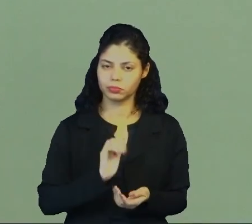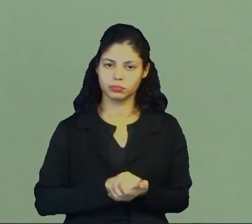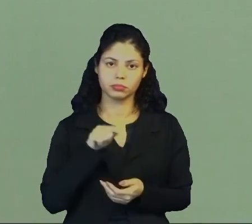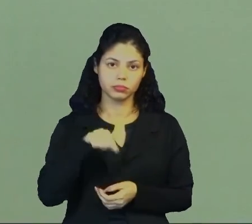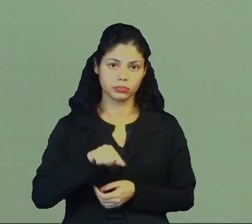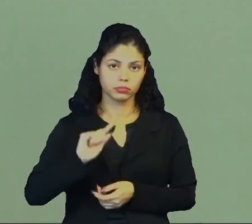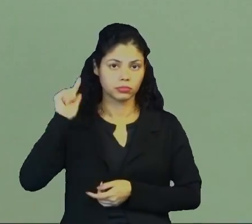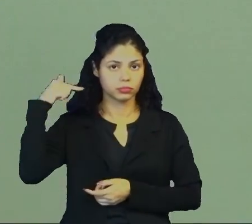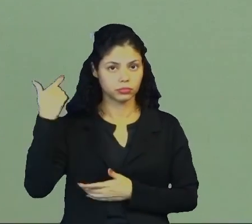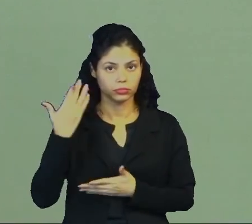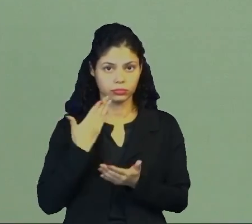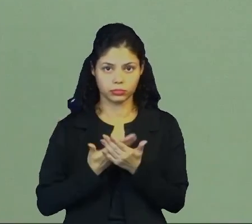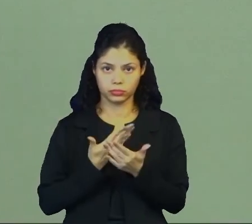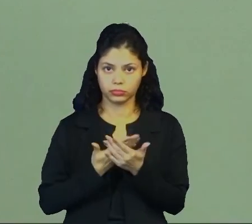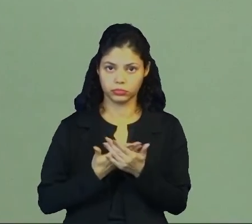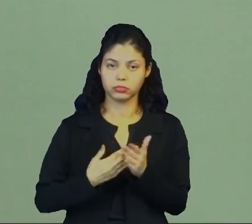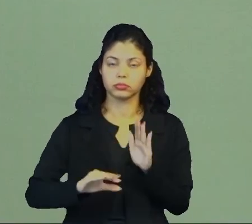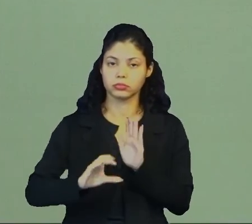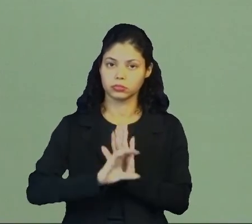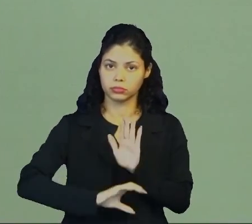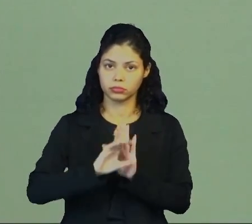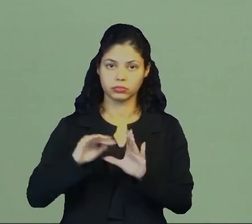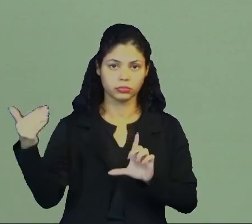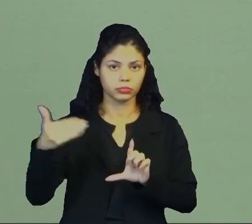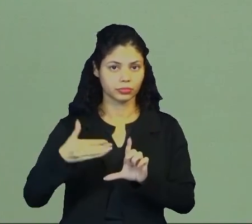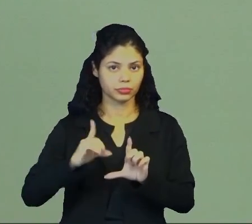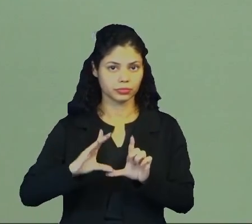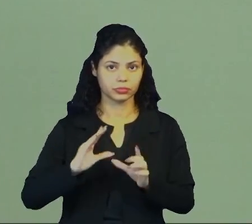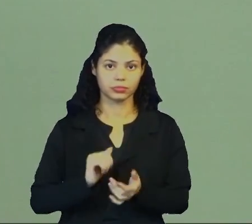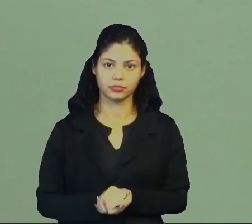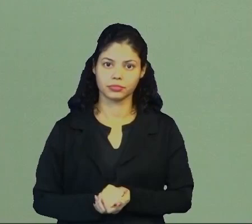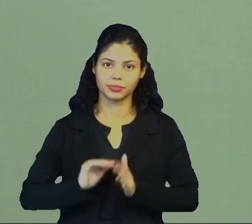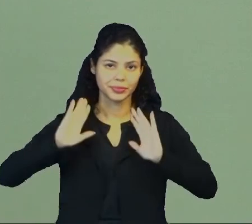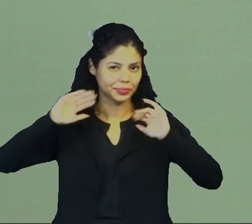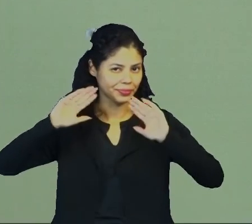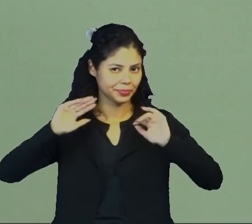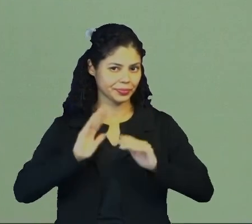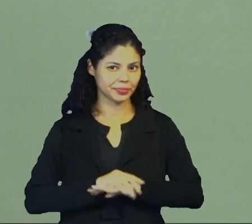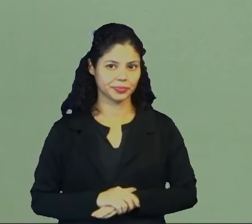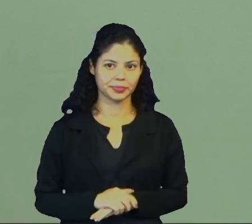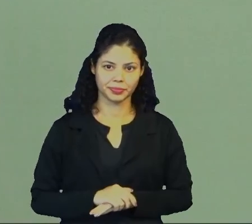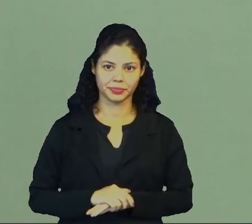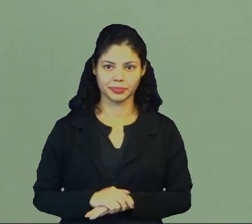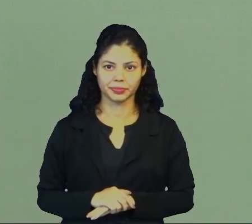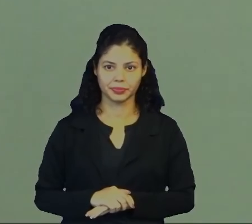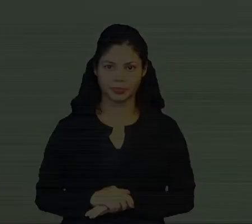Para ter acesso a esse e demais conteúdos, acesse a plataforma Eduque. Tchau, tchau!